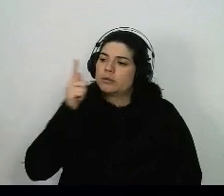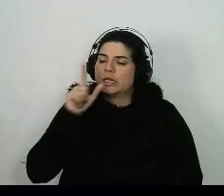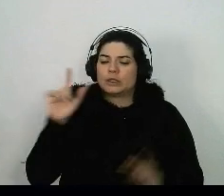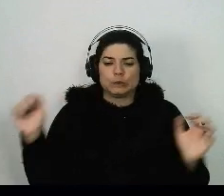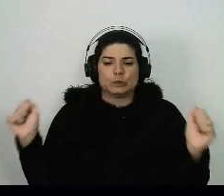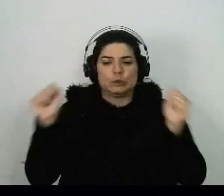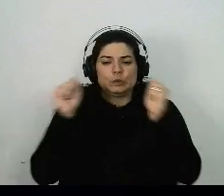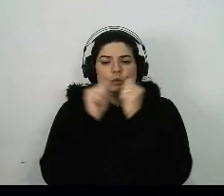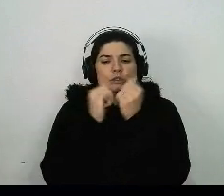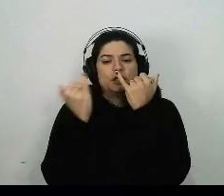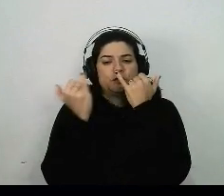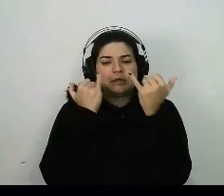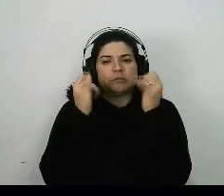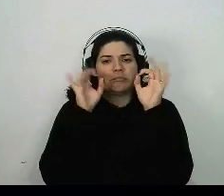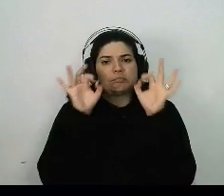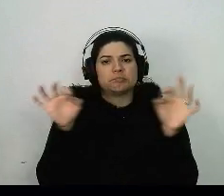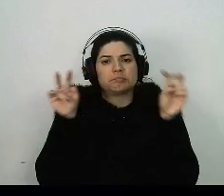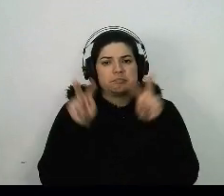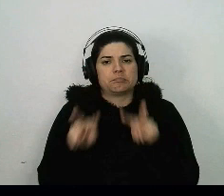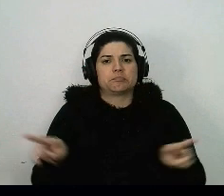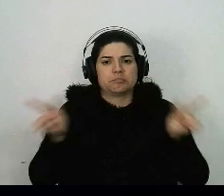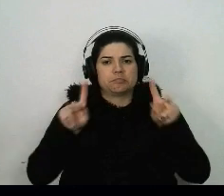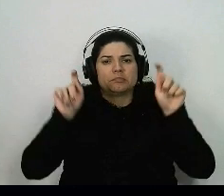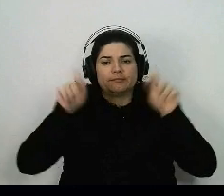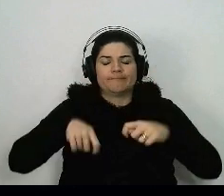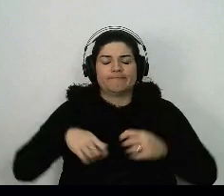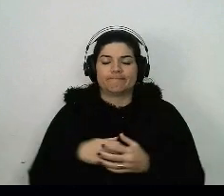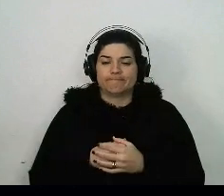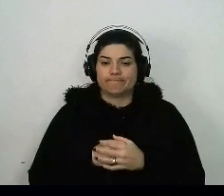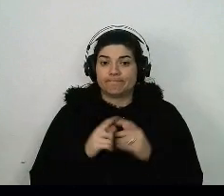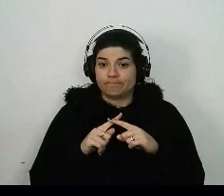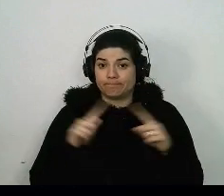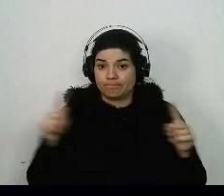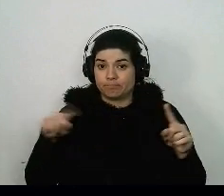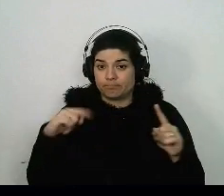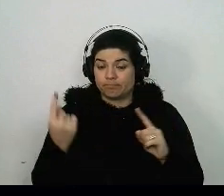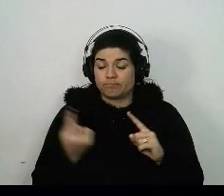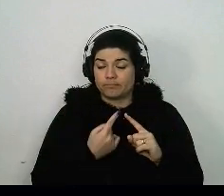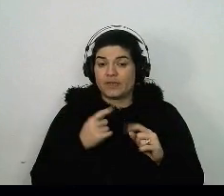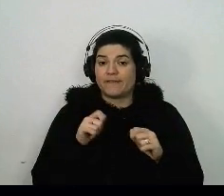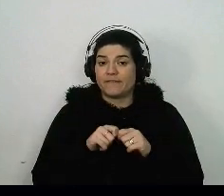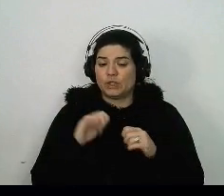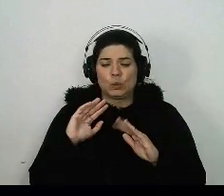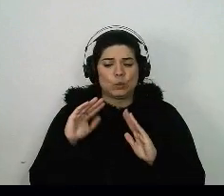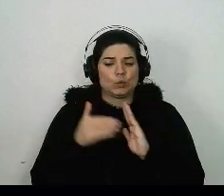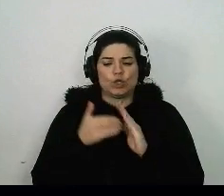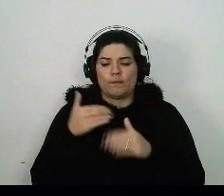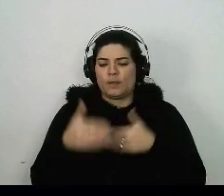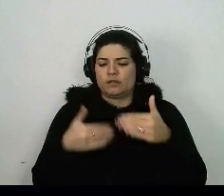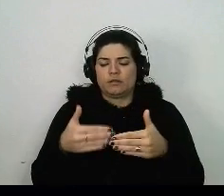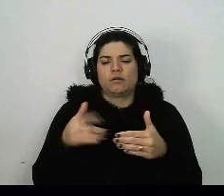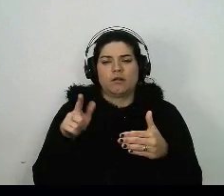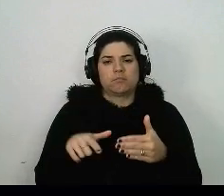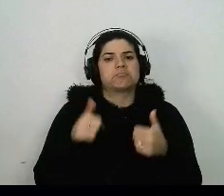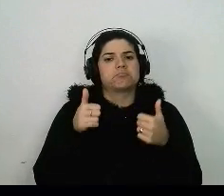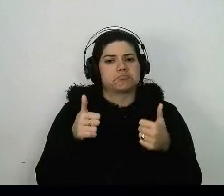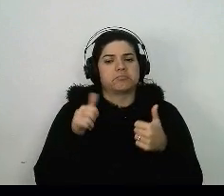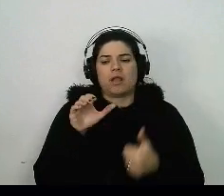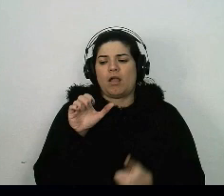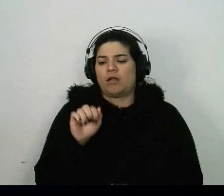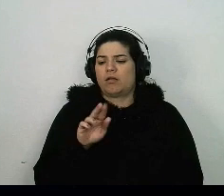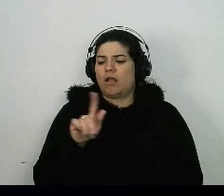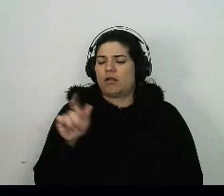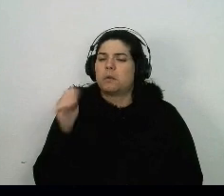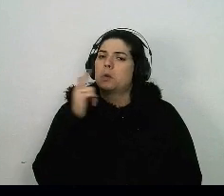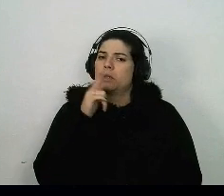forma mais efetiva. Só que quando nós fizemos todo esse processo, a carga funcionou bacana, porém, na hora que